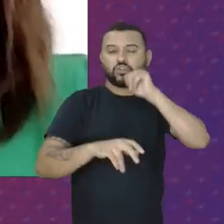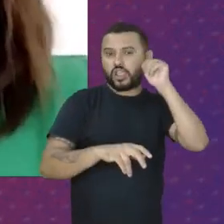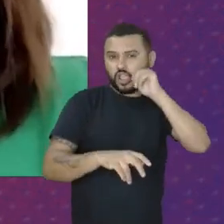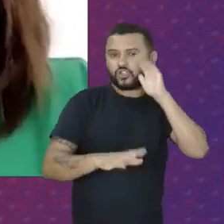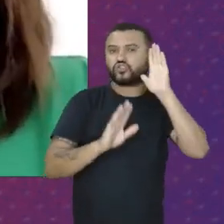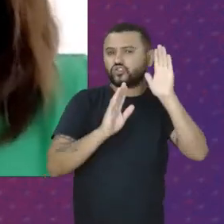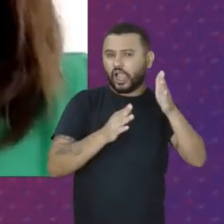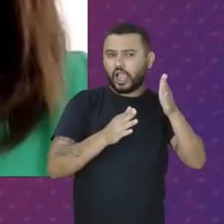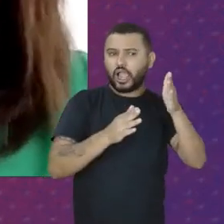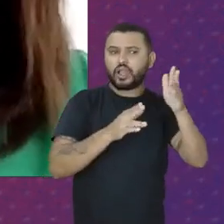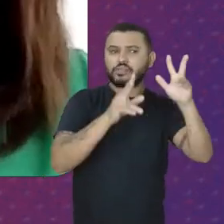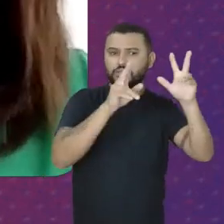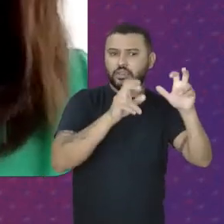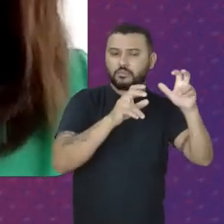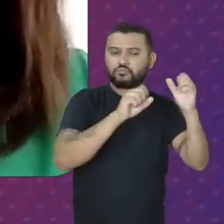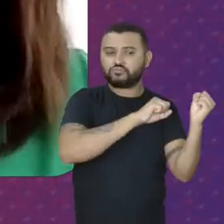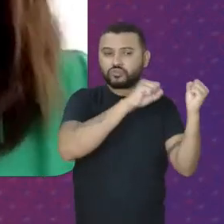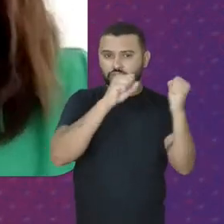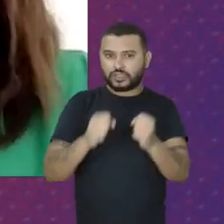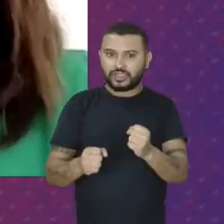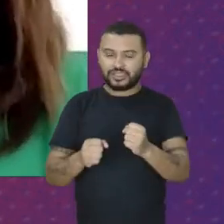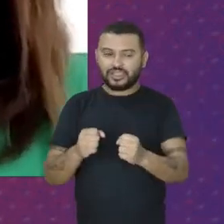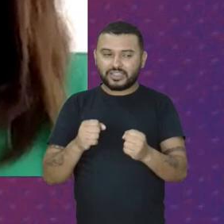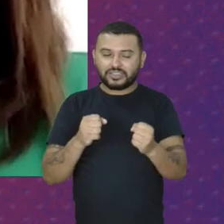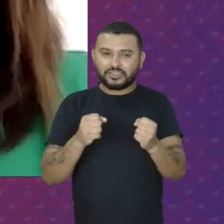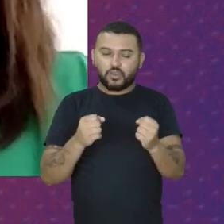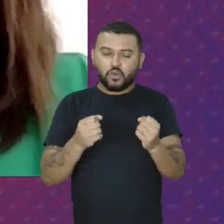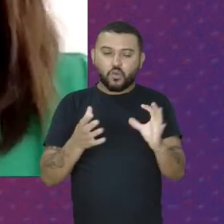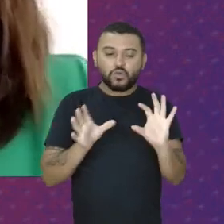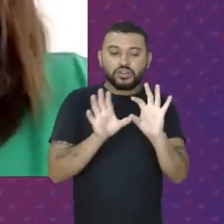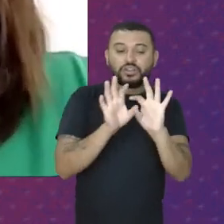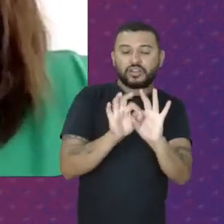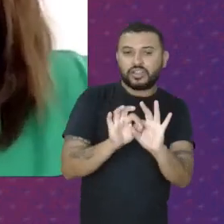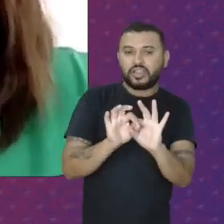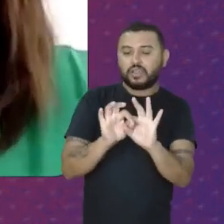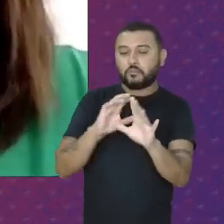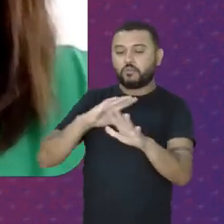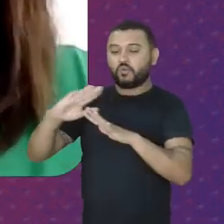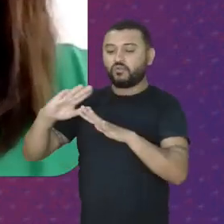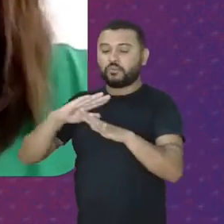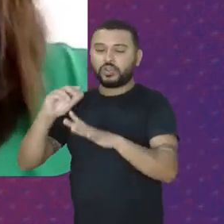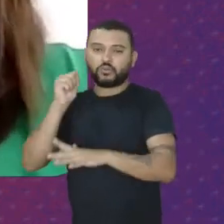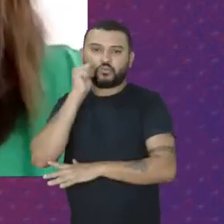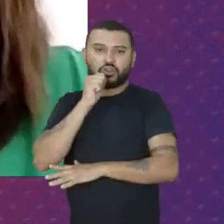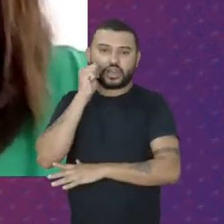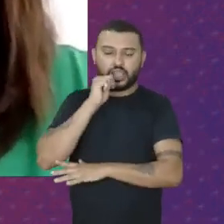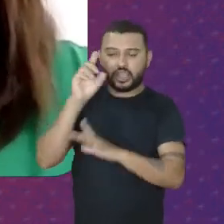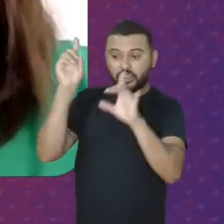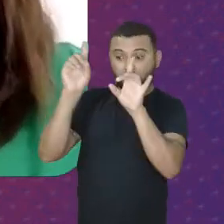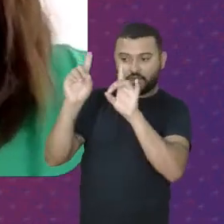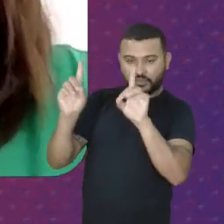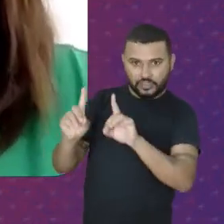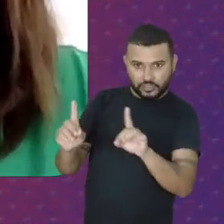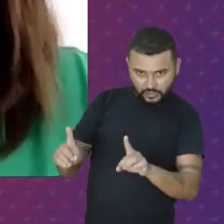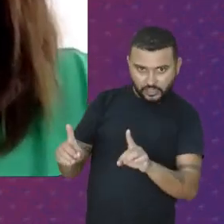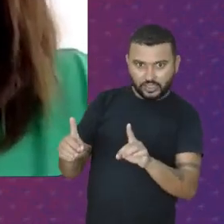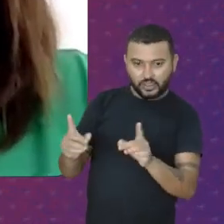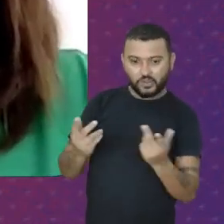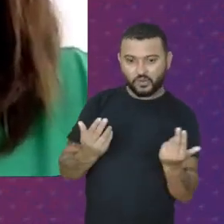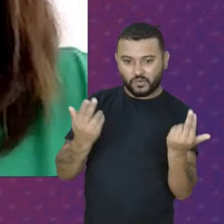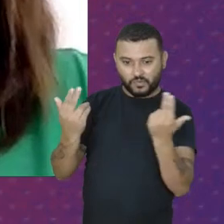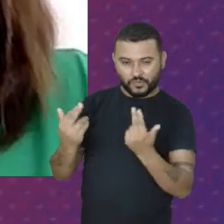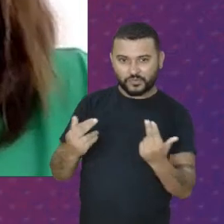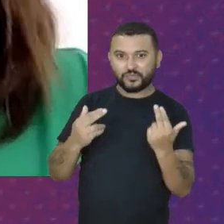feminista pudessem se associar às pautas ou fazer uma mediação muito forte com a pauta